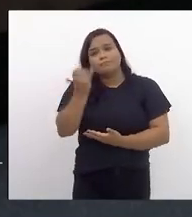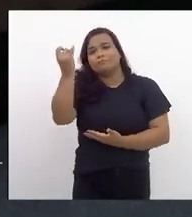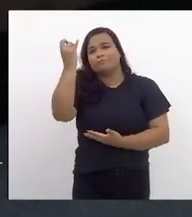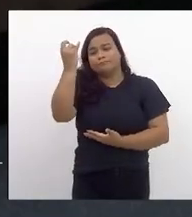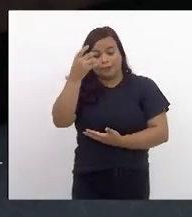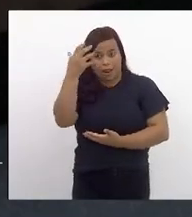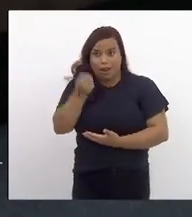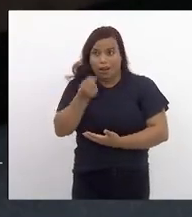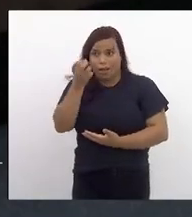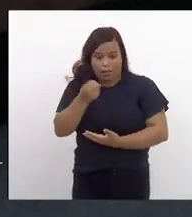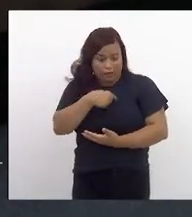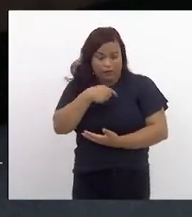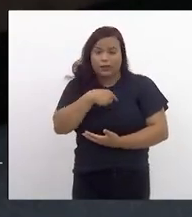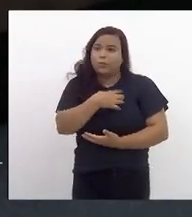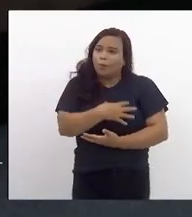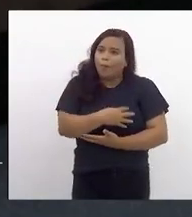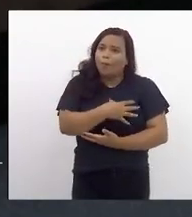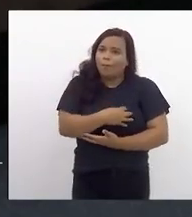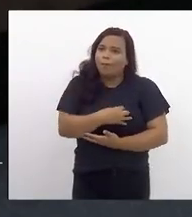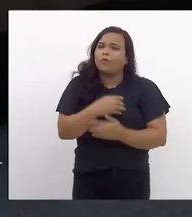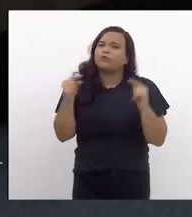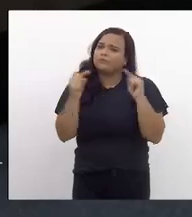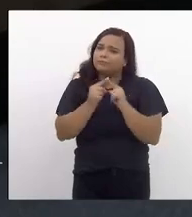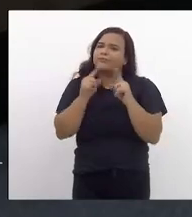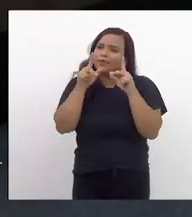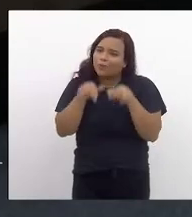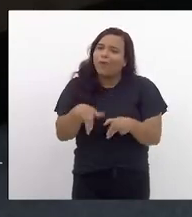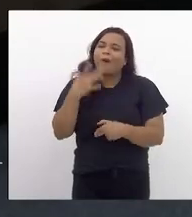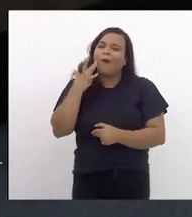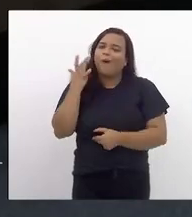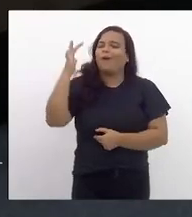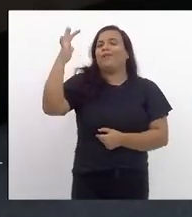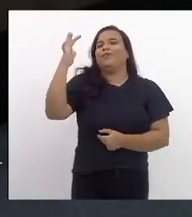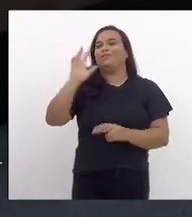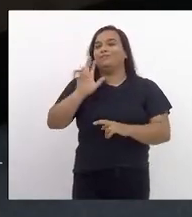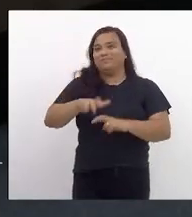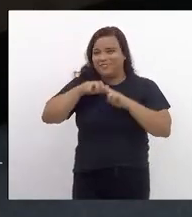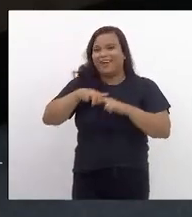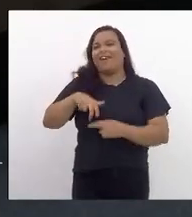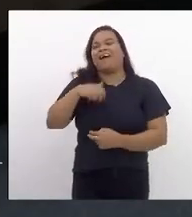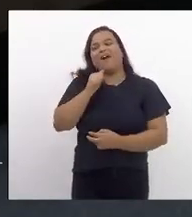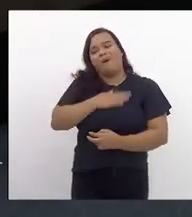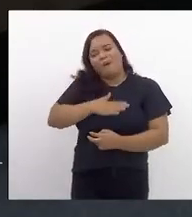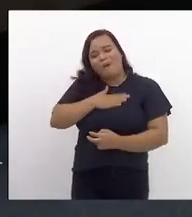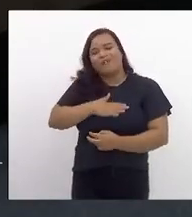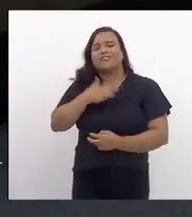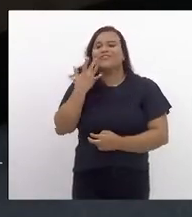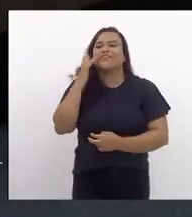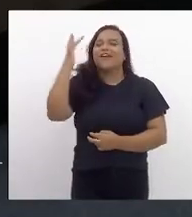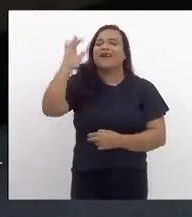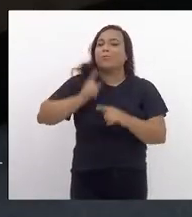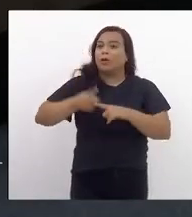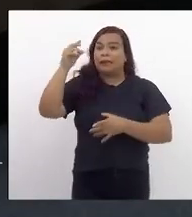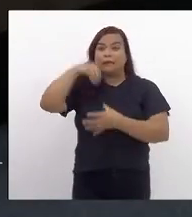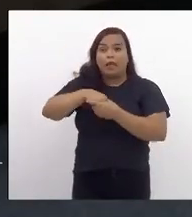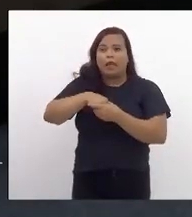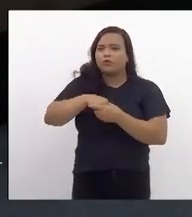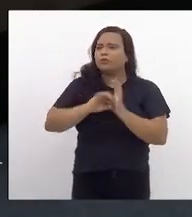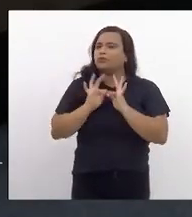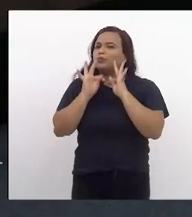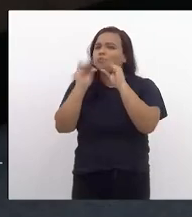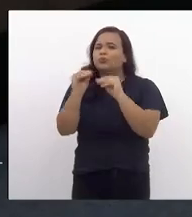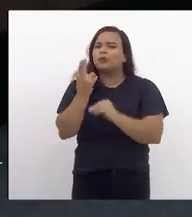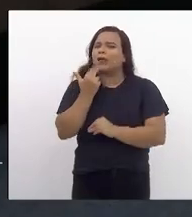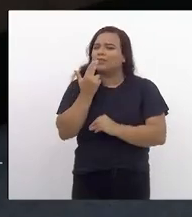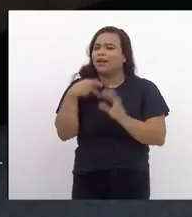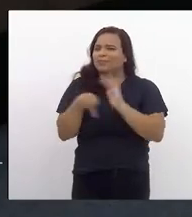materno é conhecido como ouro, por isso agosto dourado, porque tem toda a atividade nutricional importante